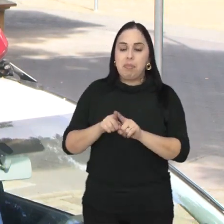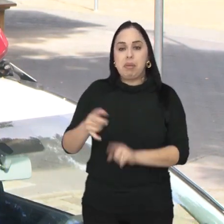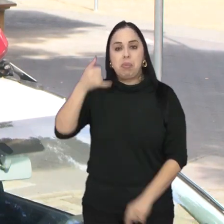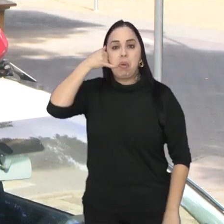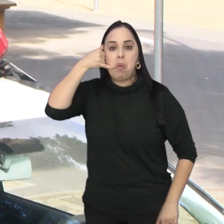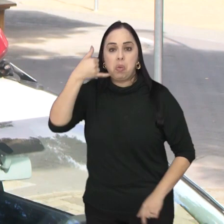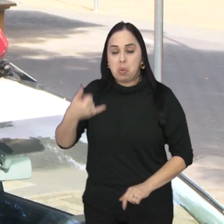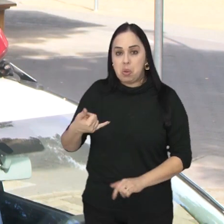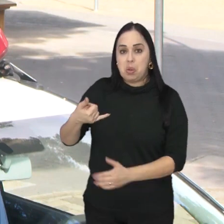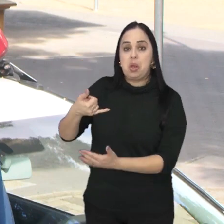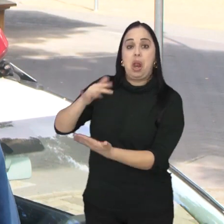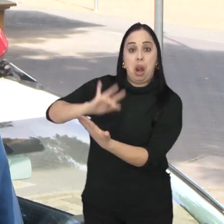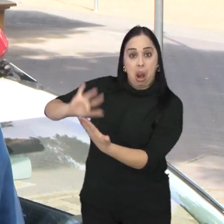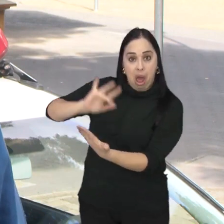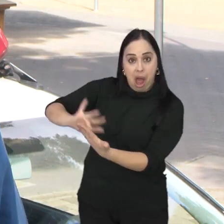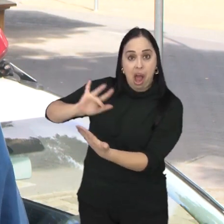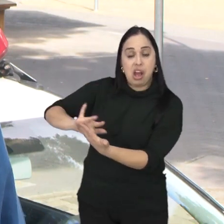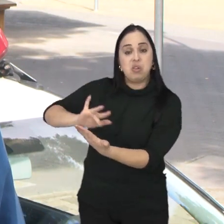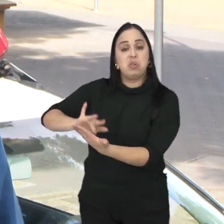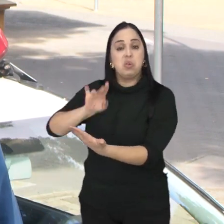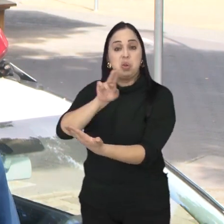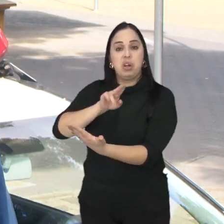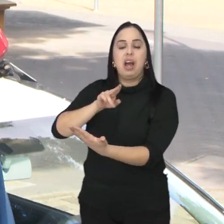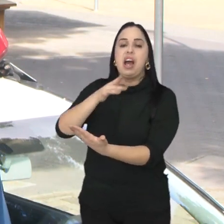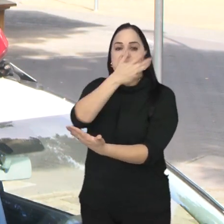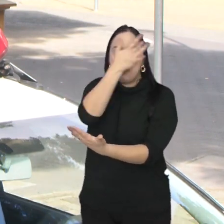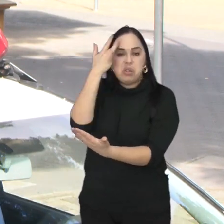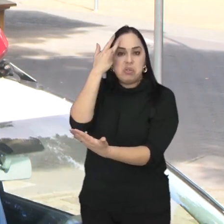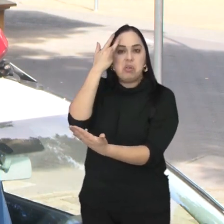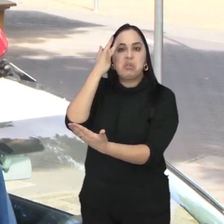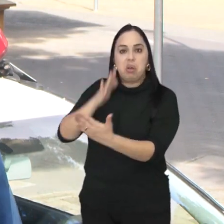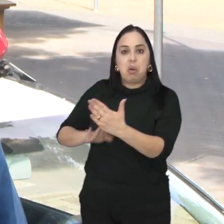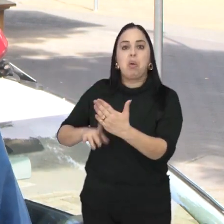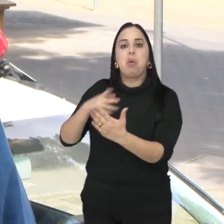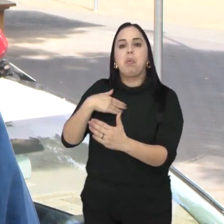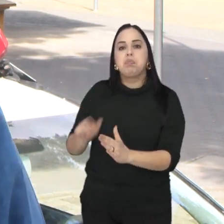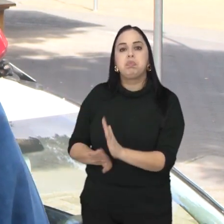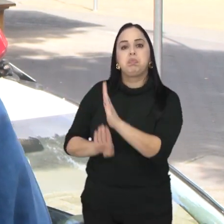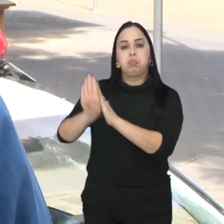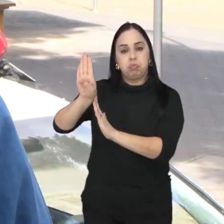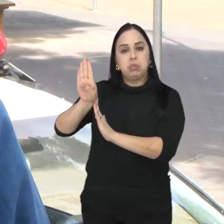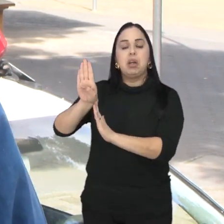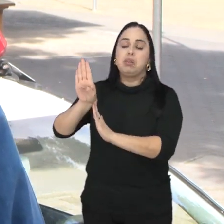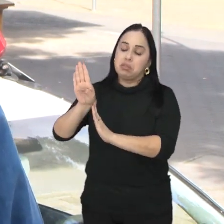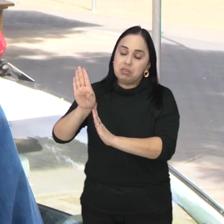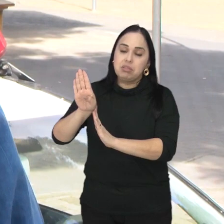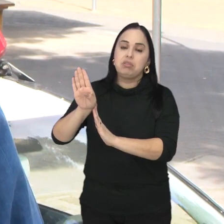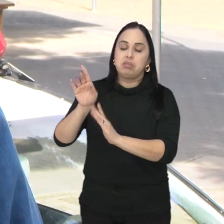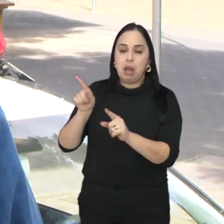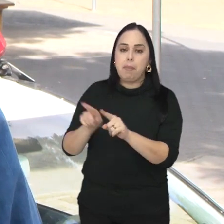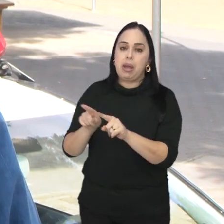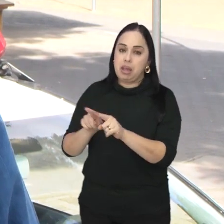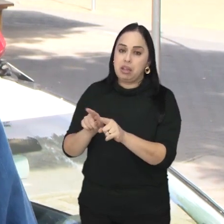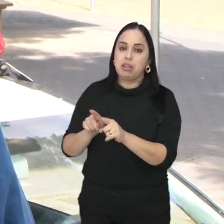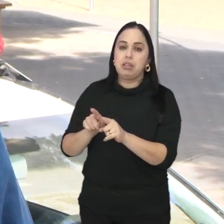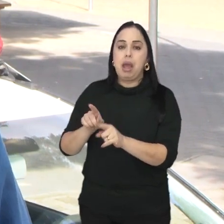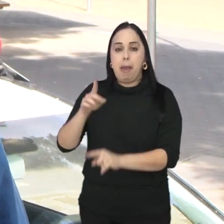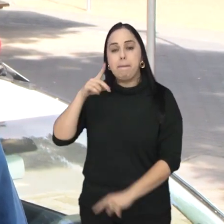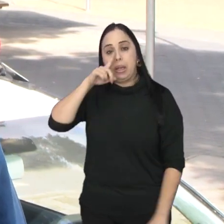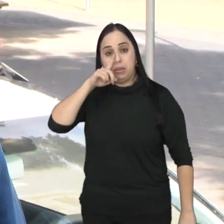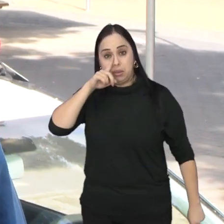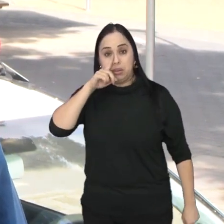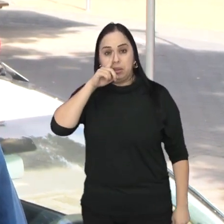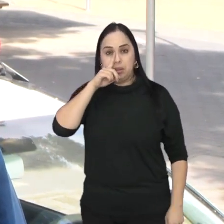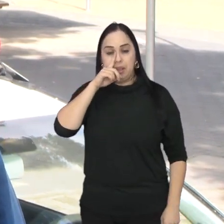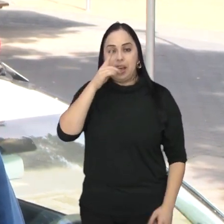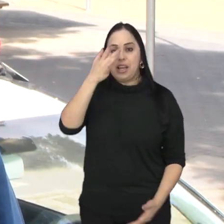gente pode falar isso para o celular. O uso do celular também é um número considerável aqui também. Não é o maior, mas é também bastante considerável. É